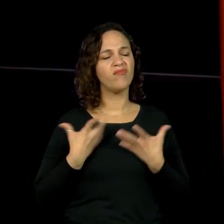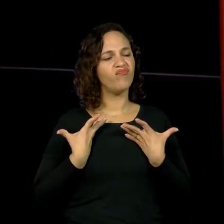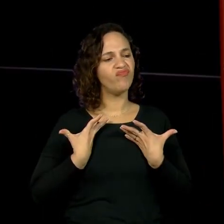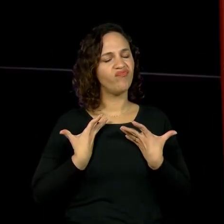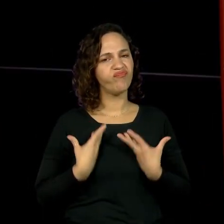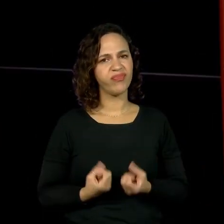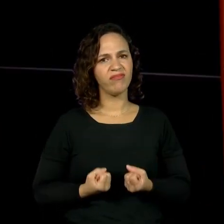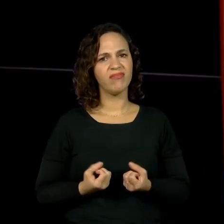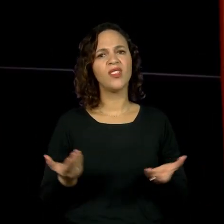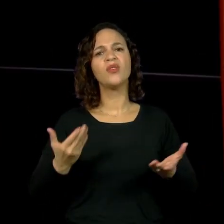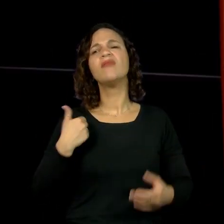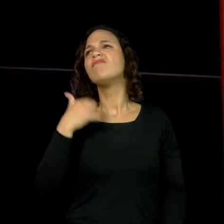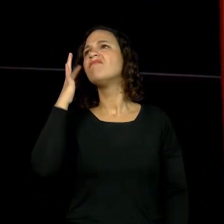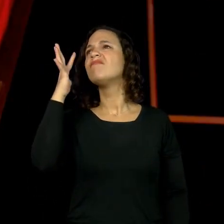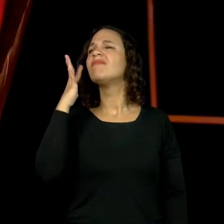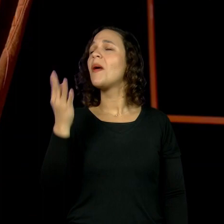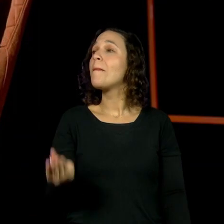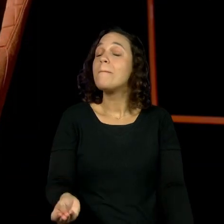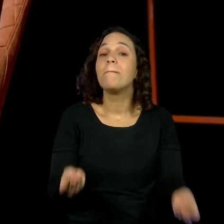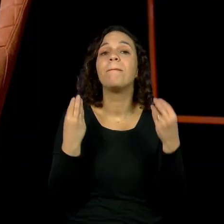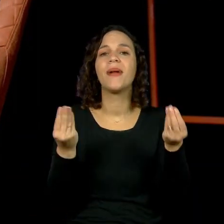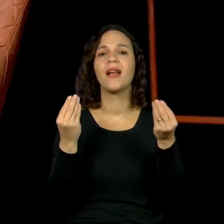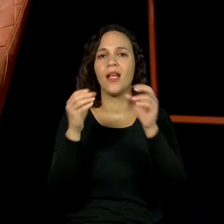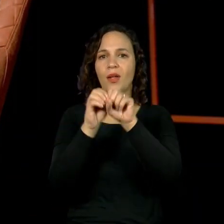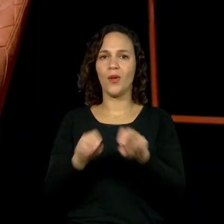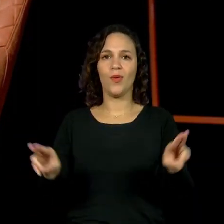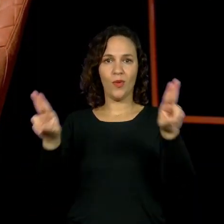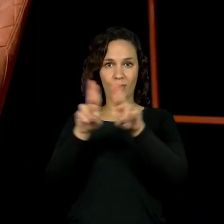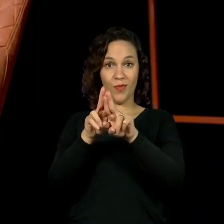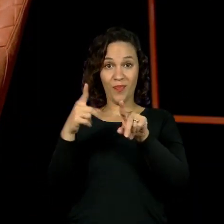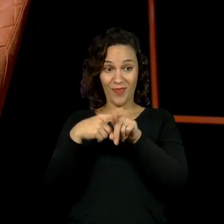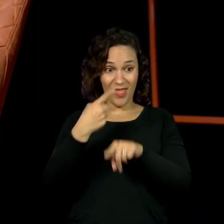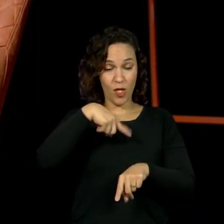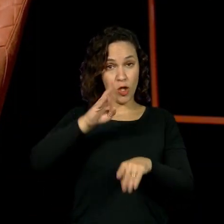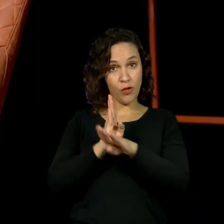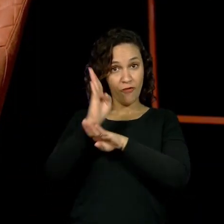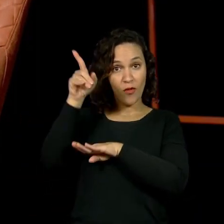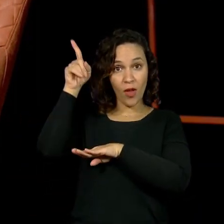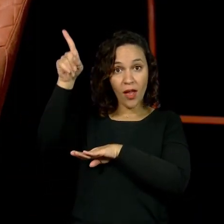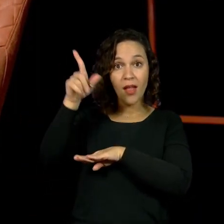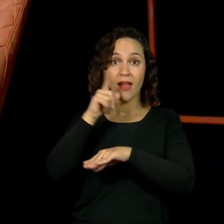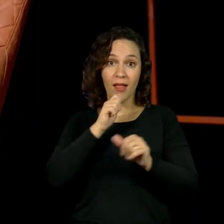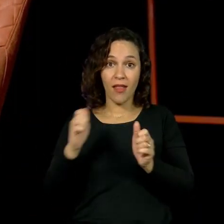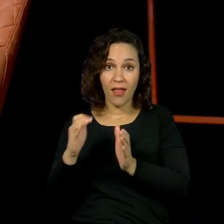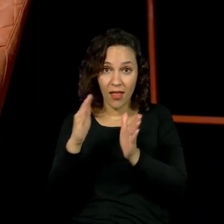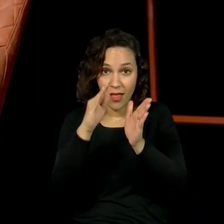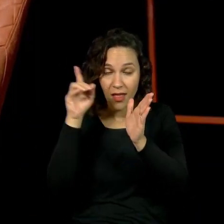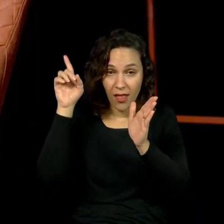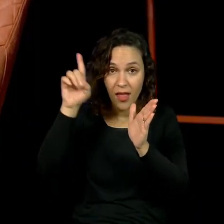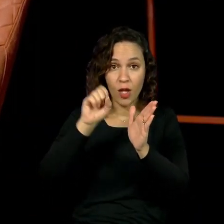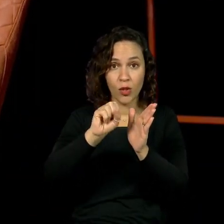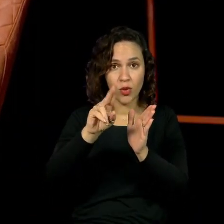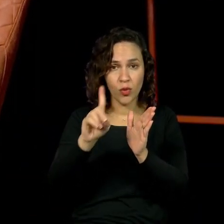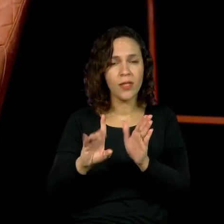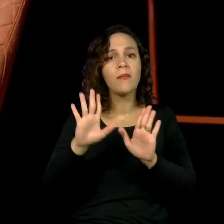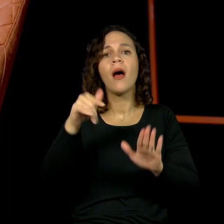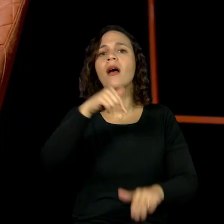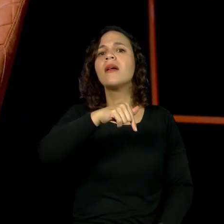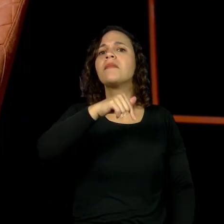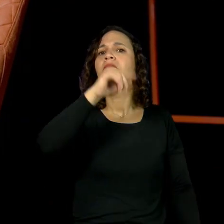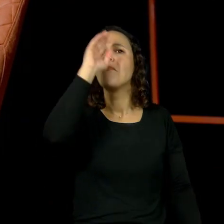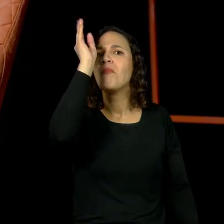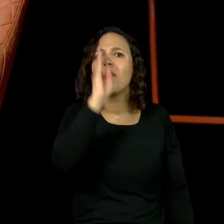hoje eu pergunto para que serve a ONU. Nós estávamos no Canal de Suez, mas não sabíamos o que estava acontecendo no Brasil. Naquele tempo, rádio nenhum, você